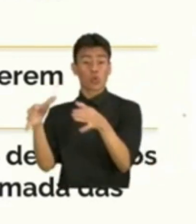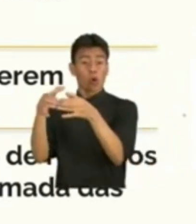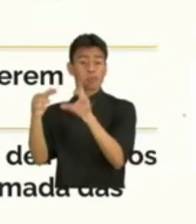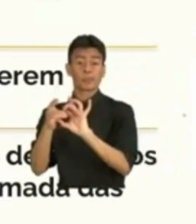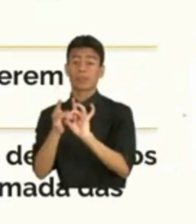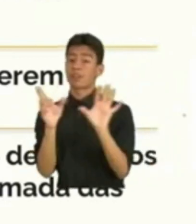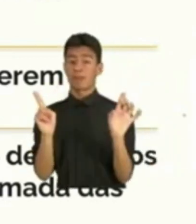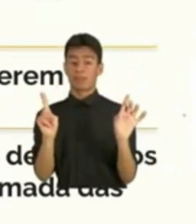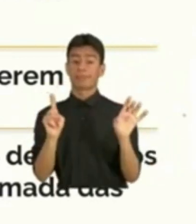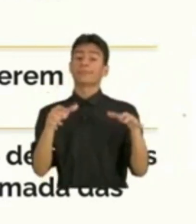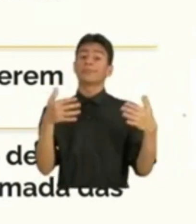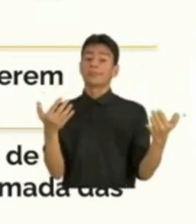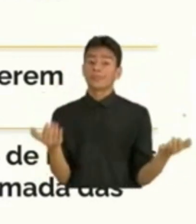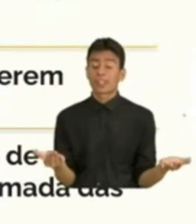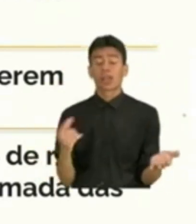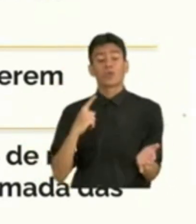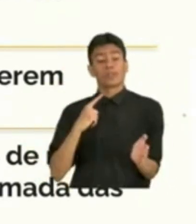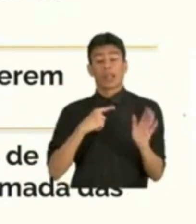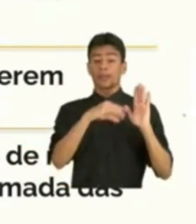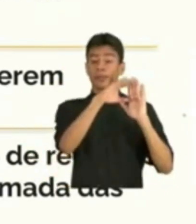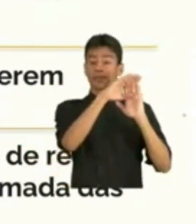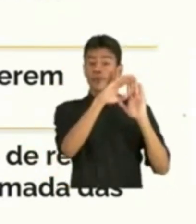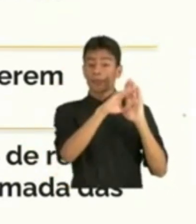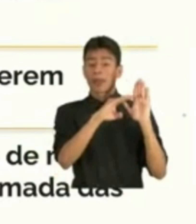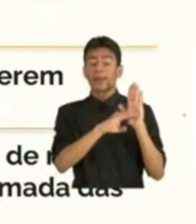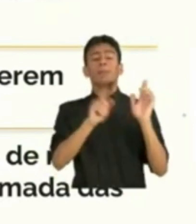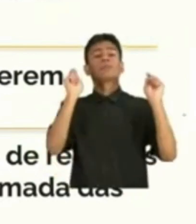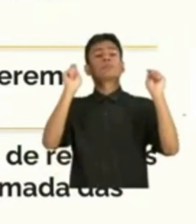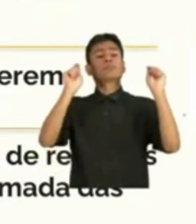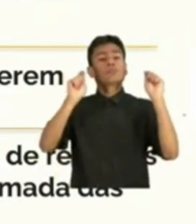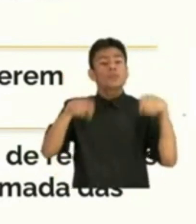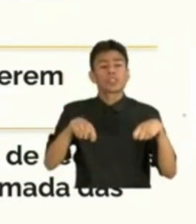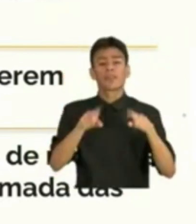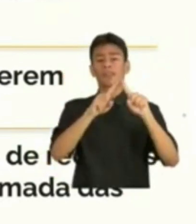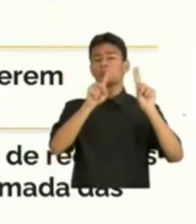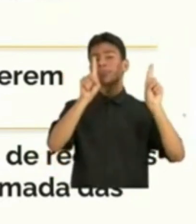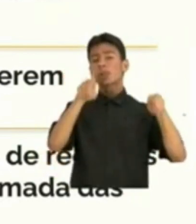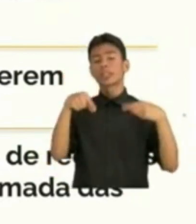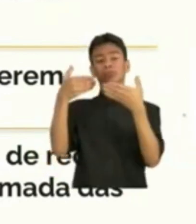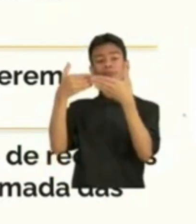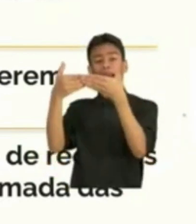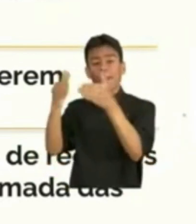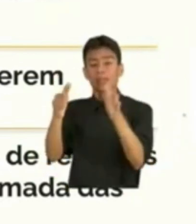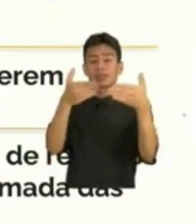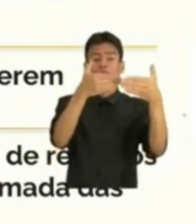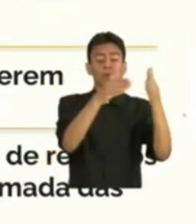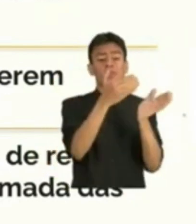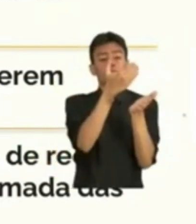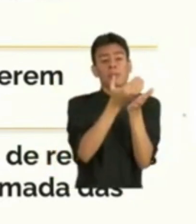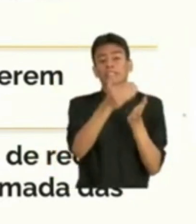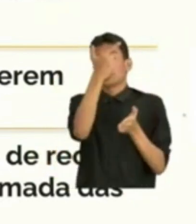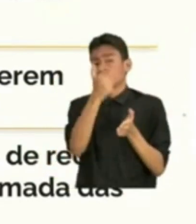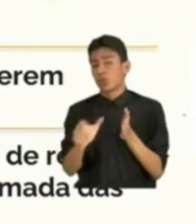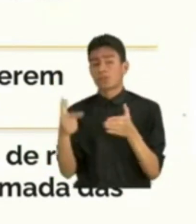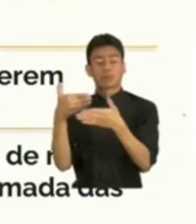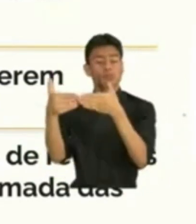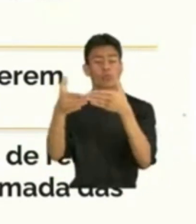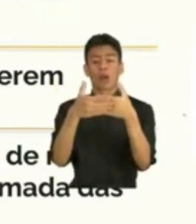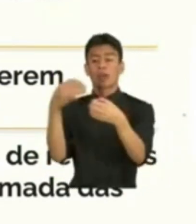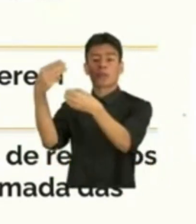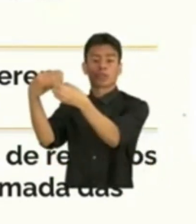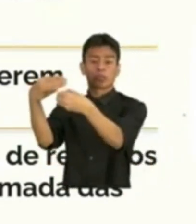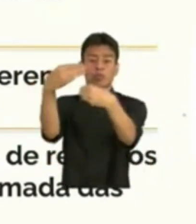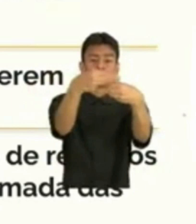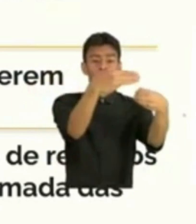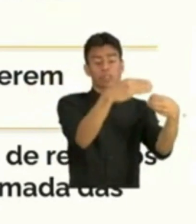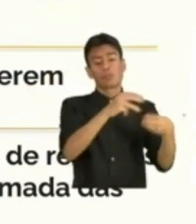Portanto, essa medida provisória permite fazer qualquer tipo de acordo do Estado ou do município para a retomada de